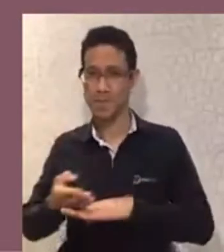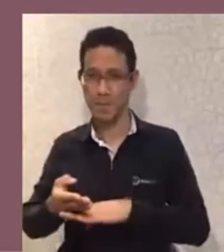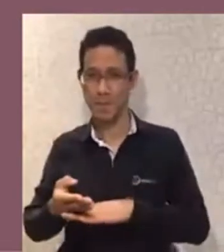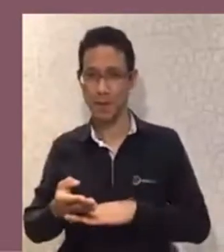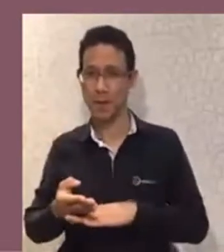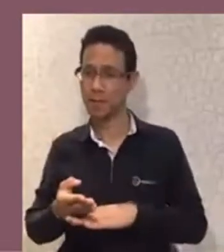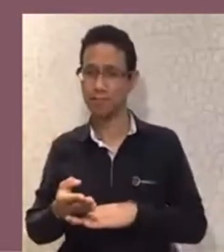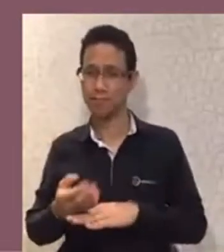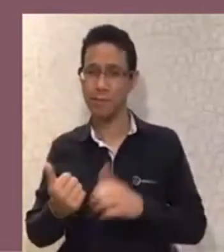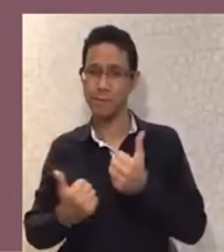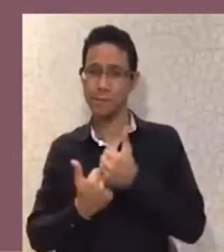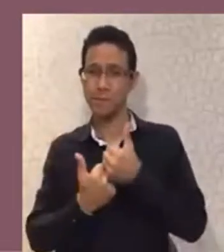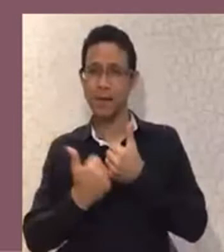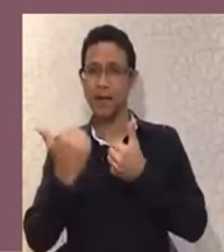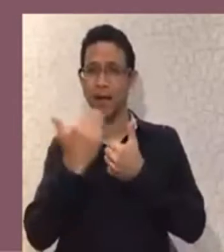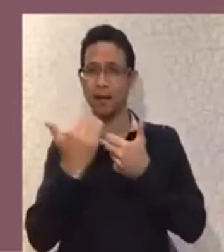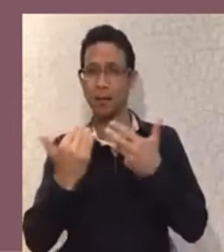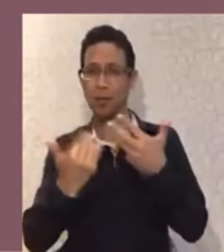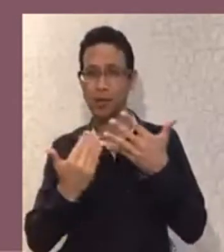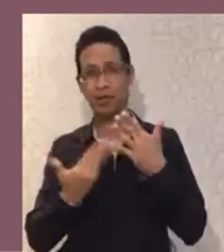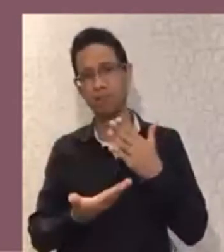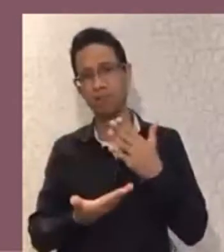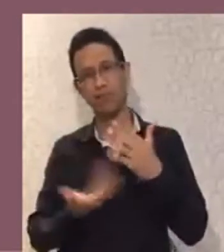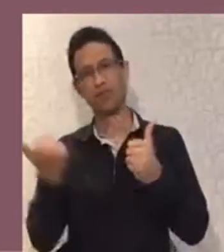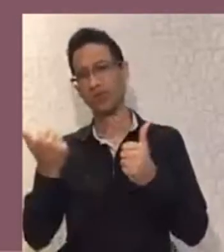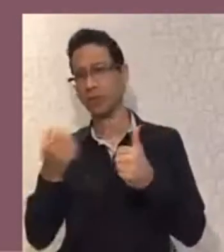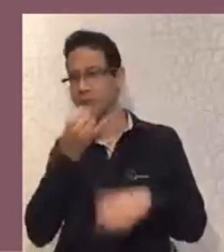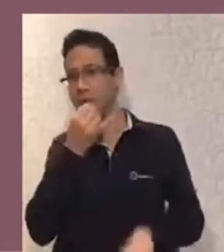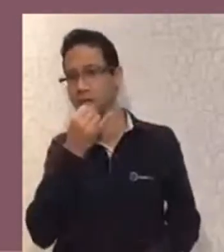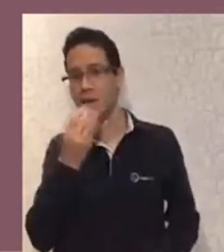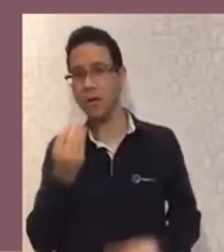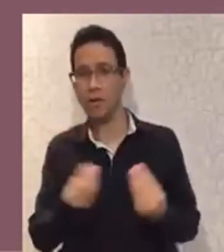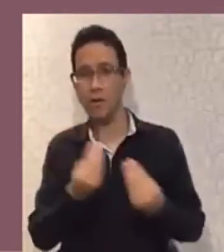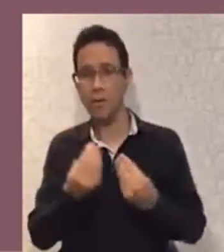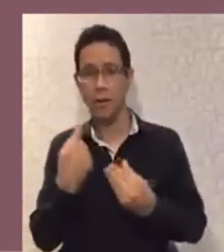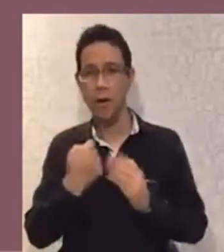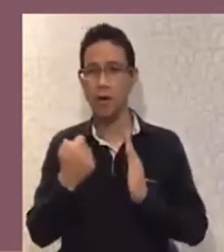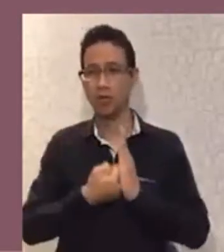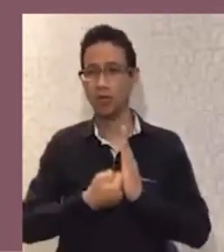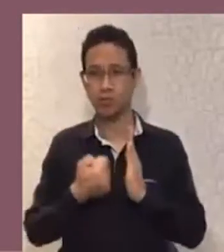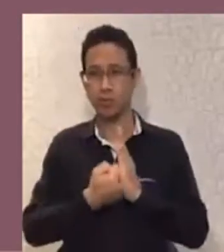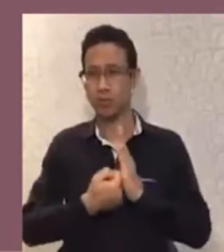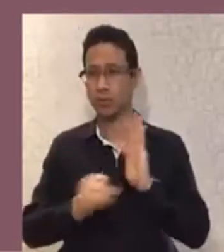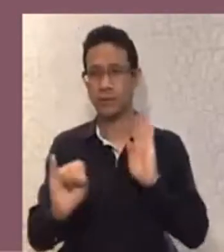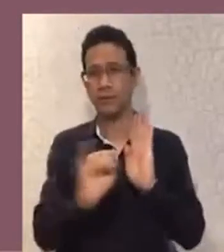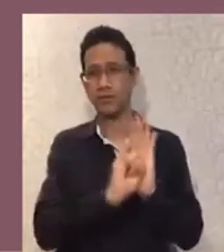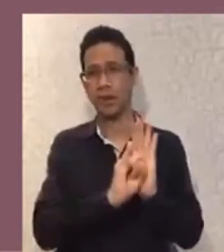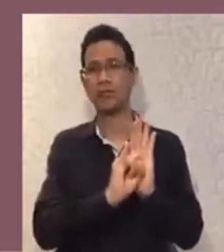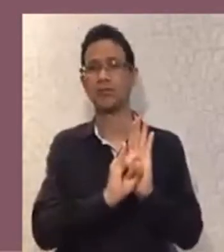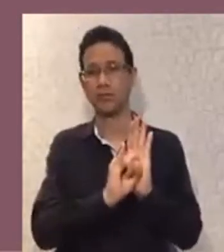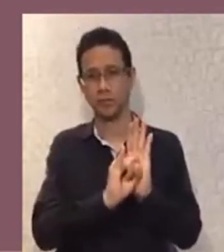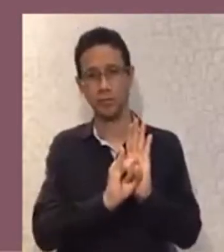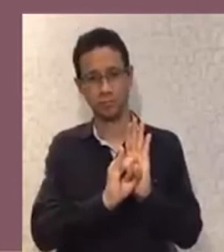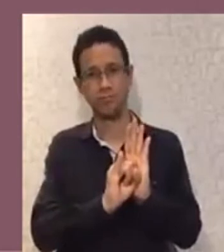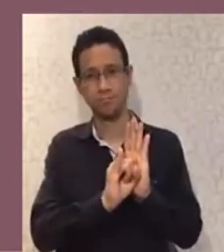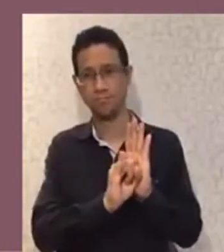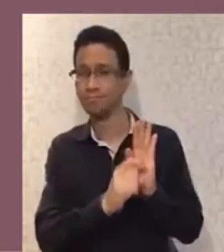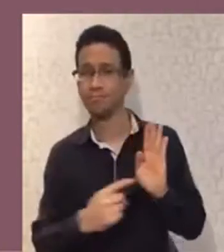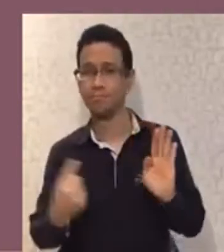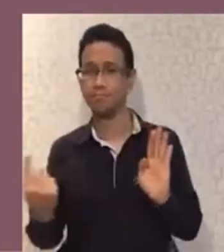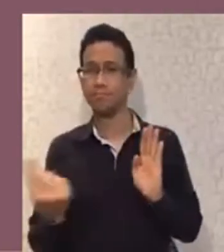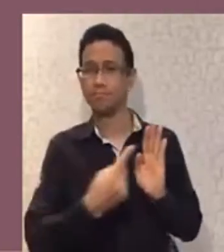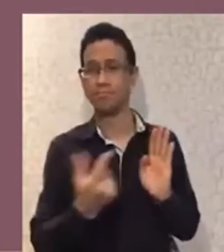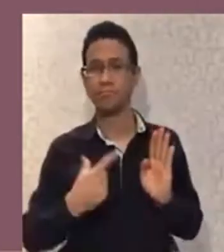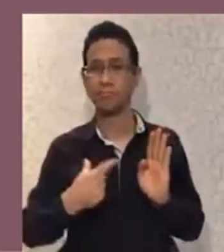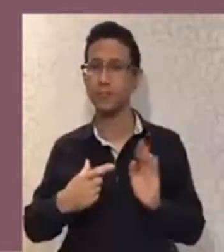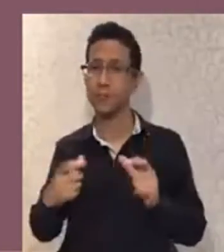dessa categoria que tem sido muito colocada como lutas identitárias, né? Nós estamos no